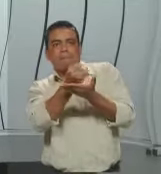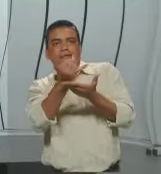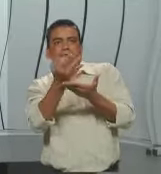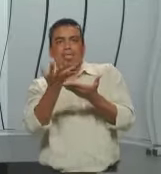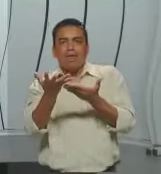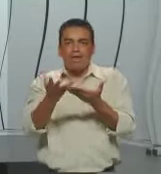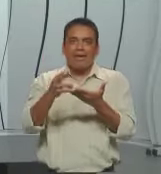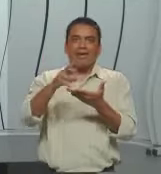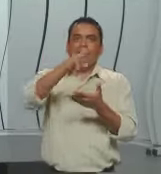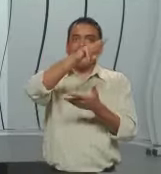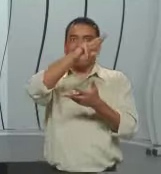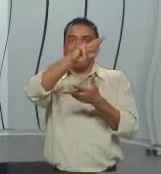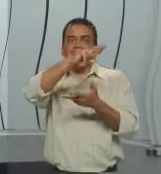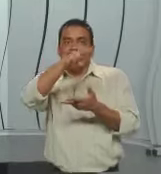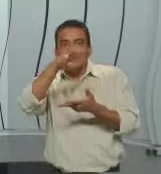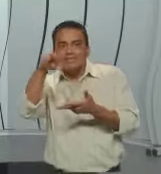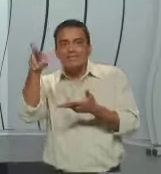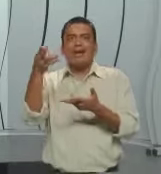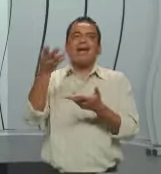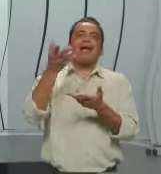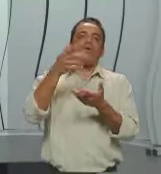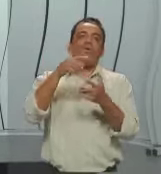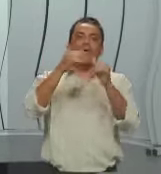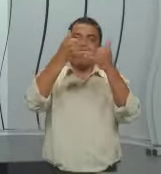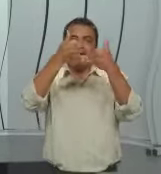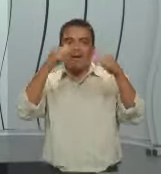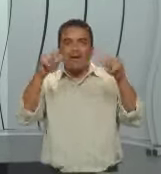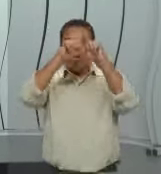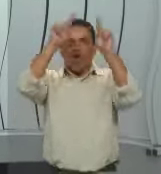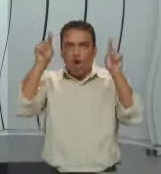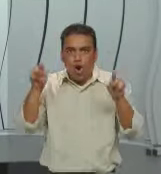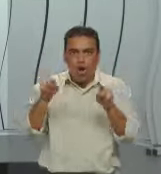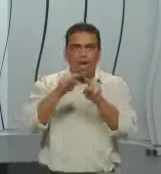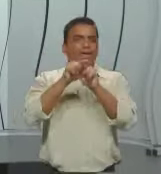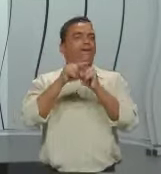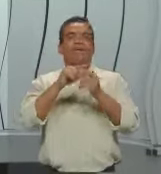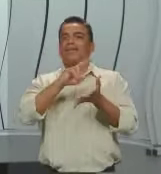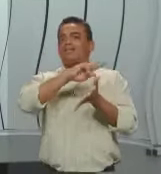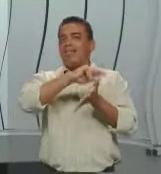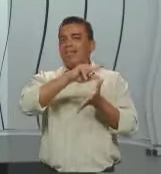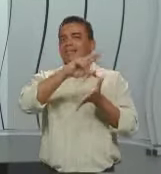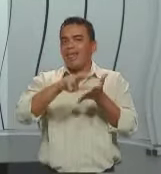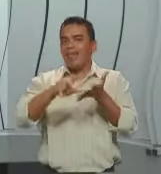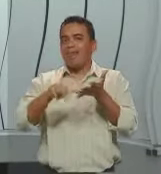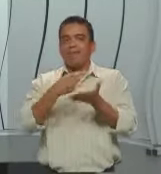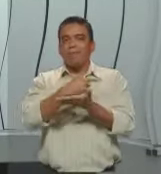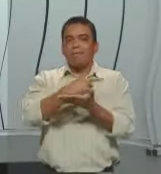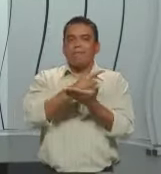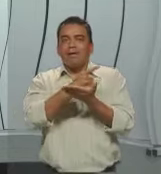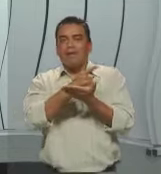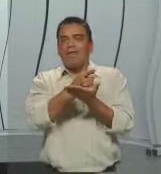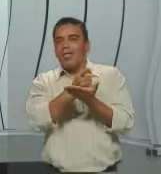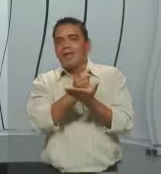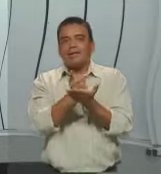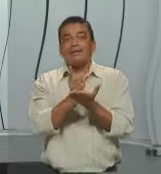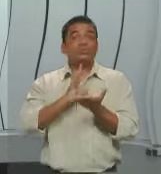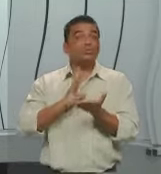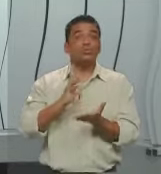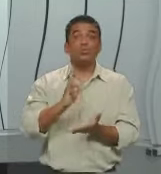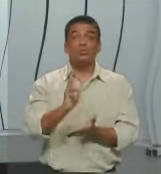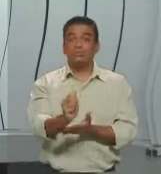ou apenas corrente, ou apenas resistência. Ele mede mais um monte de outras coisas, que a gente não vai falar aqui, porque